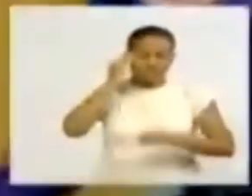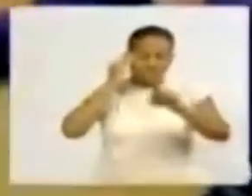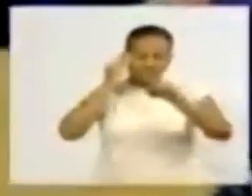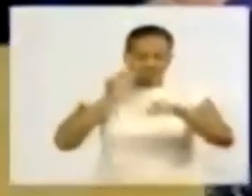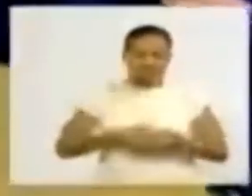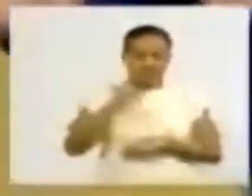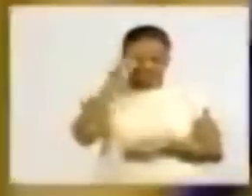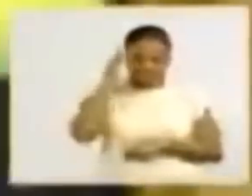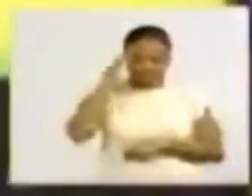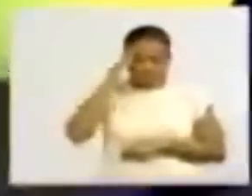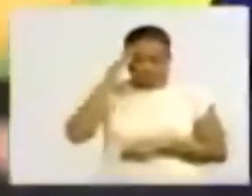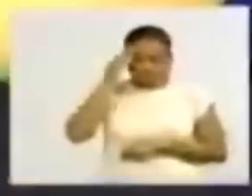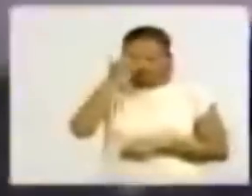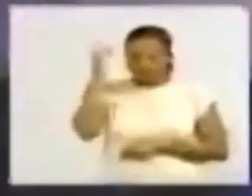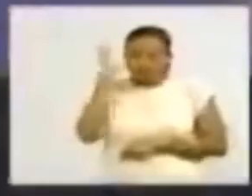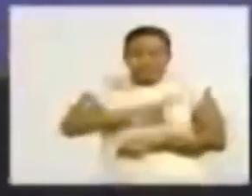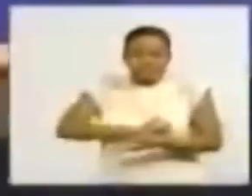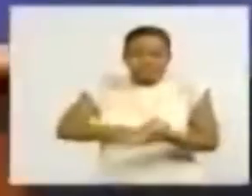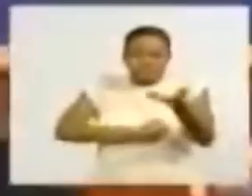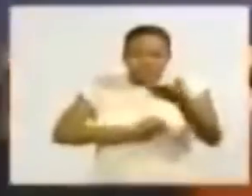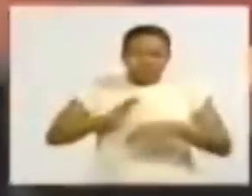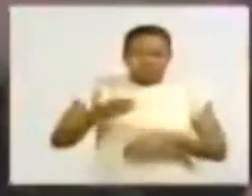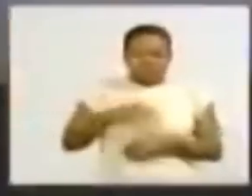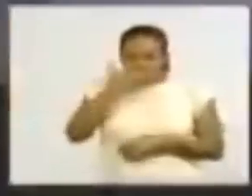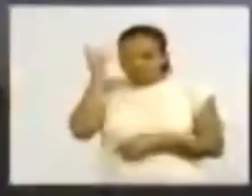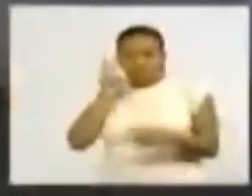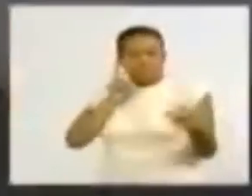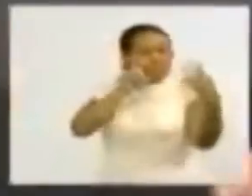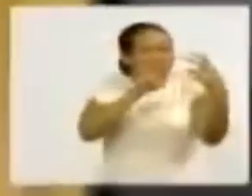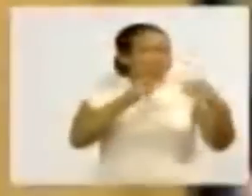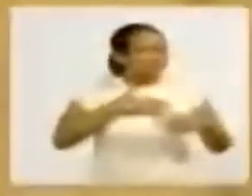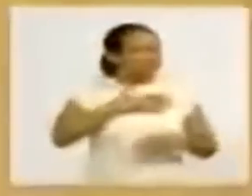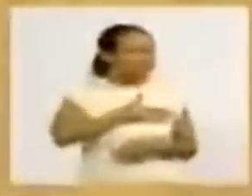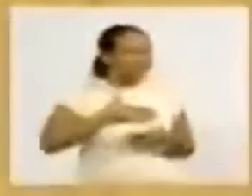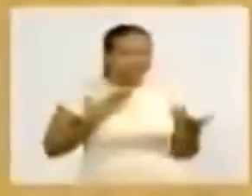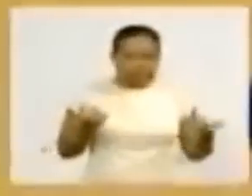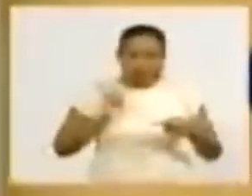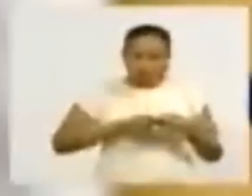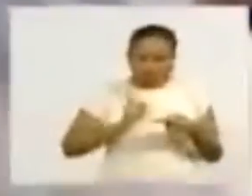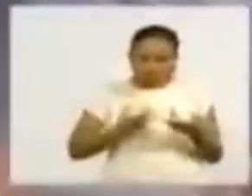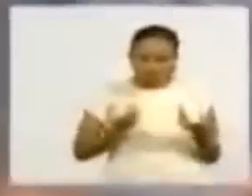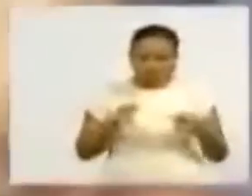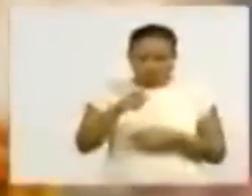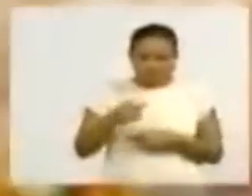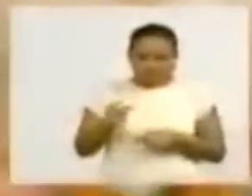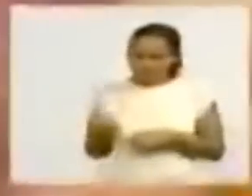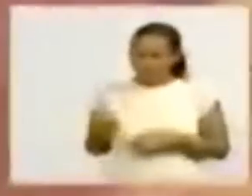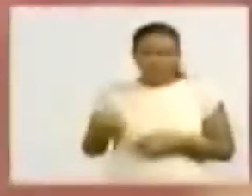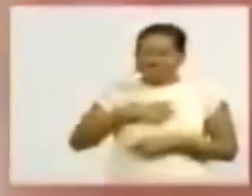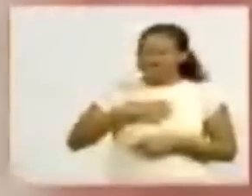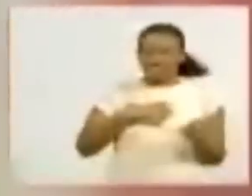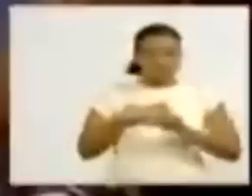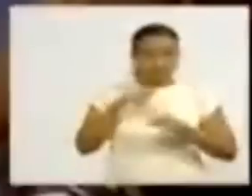mundo e saber que seu olhar brilha diferente quando aquele olhar olha no seu, porque você deixa de sentir